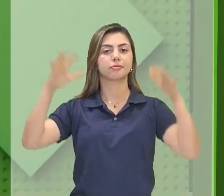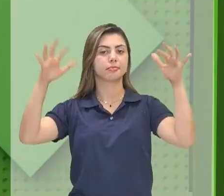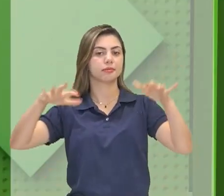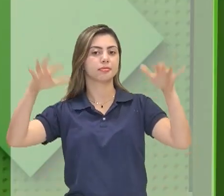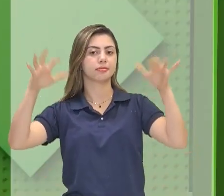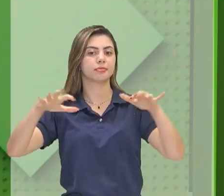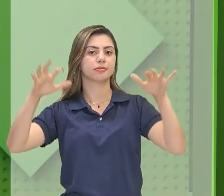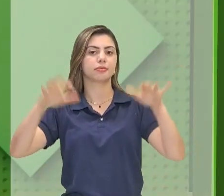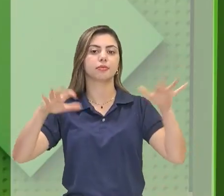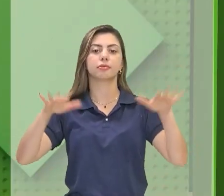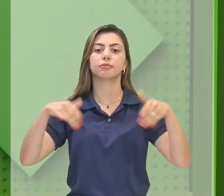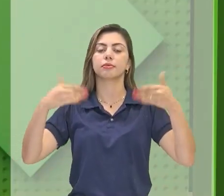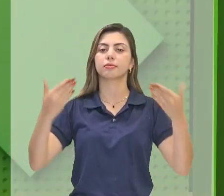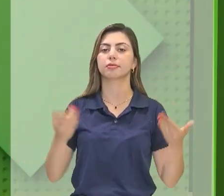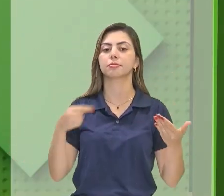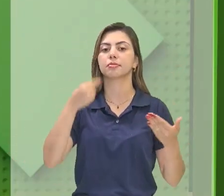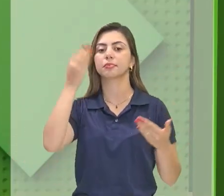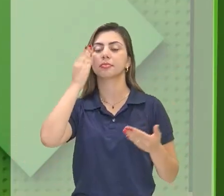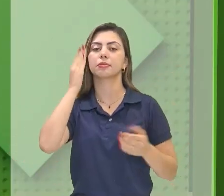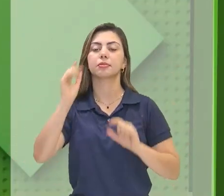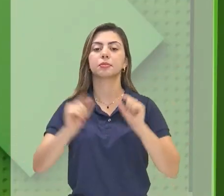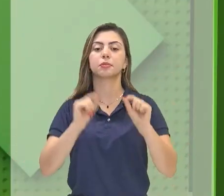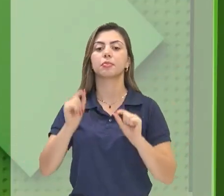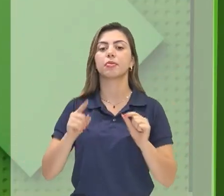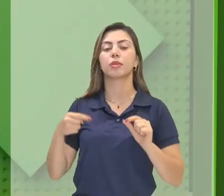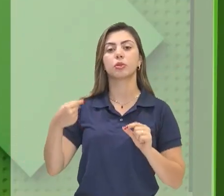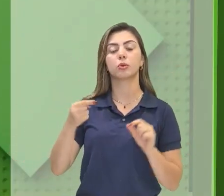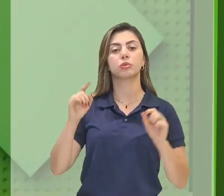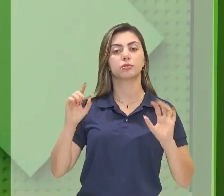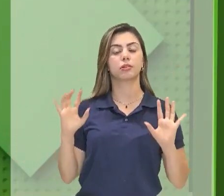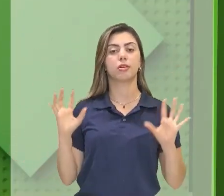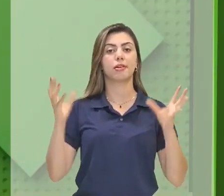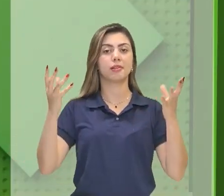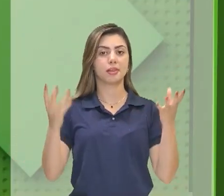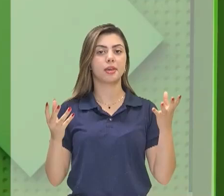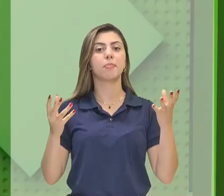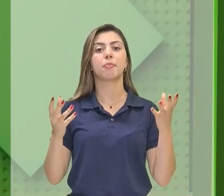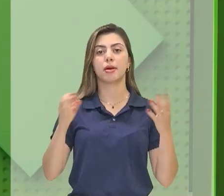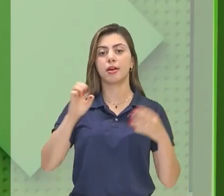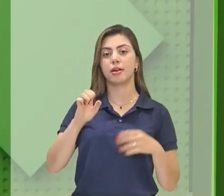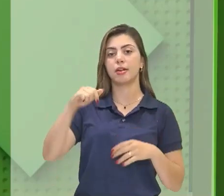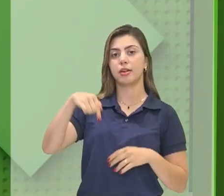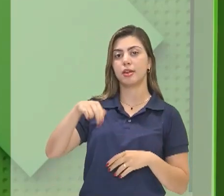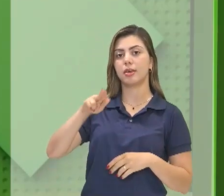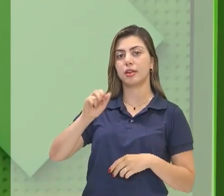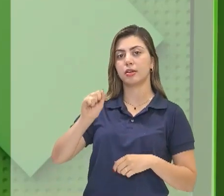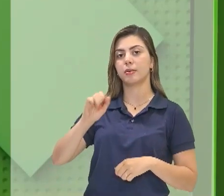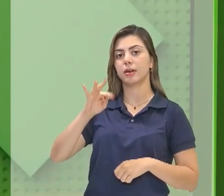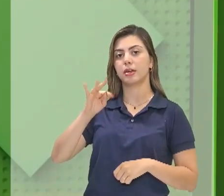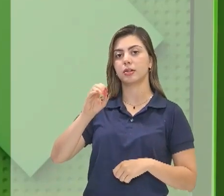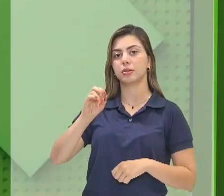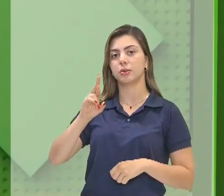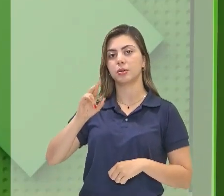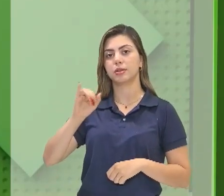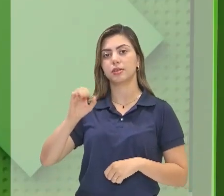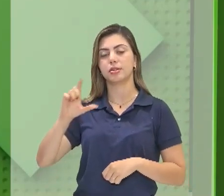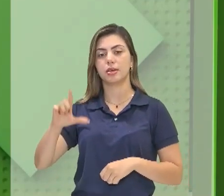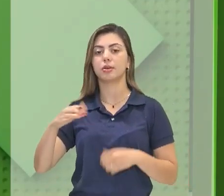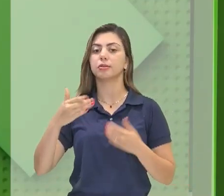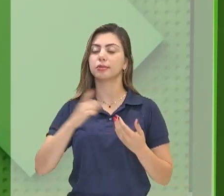isso faz com que nosso clima equatorial, que nós falamos, ele costuma ter